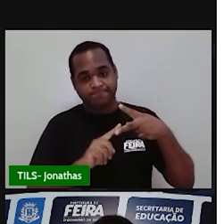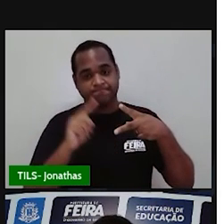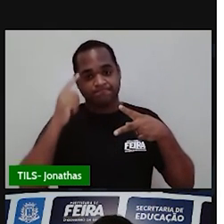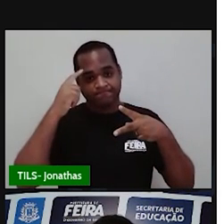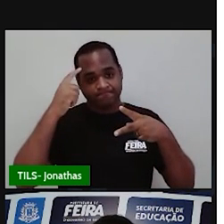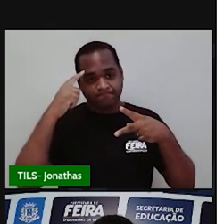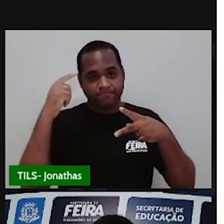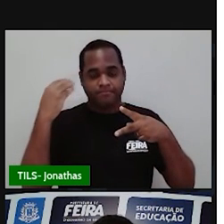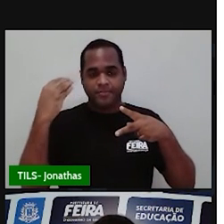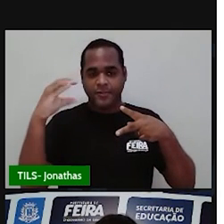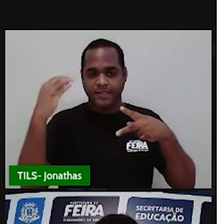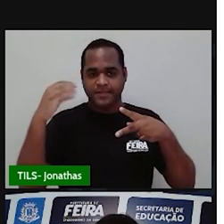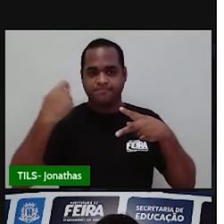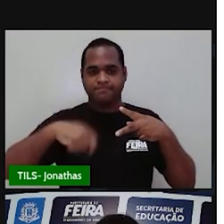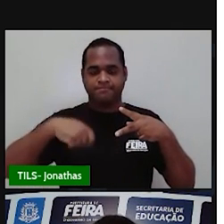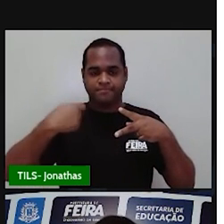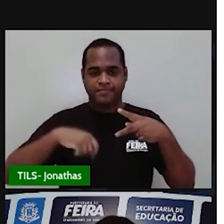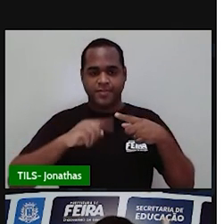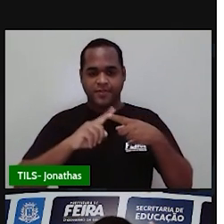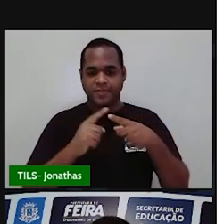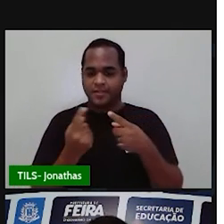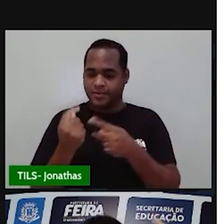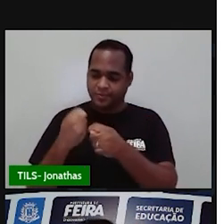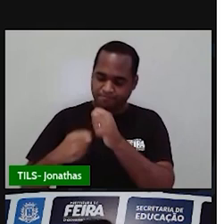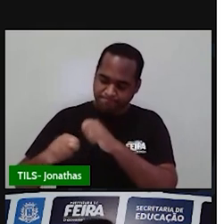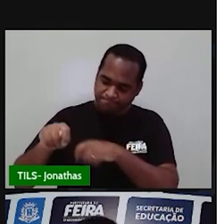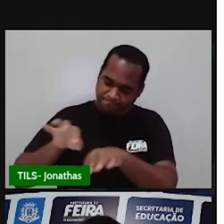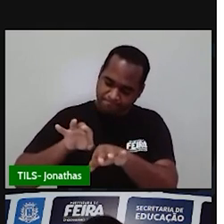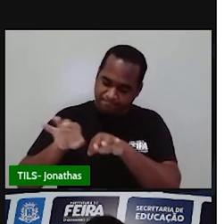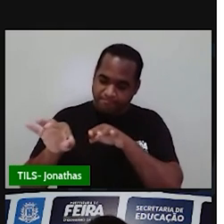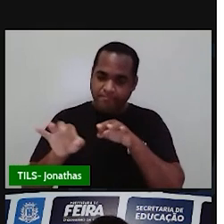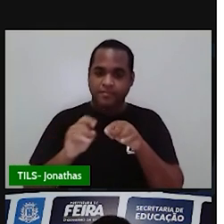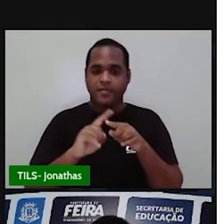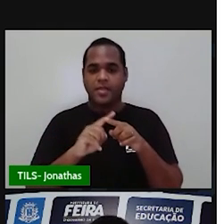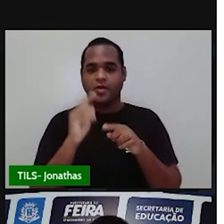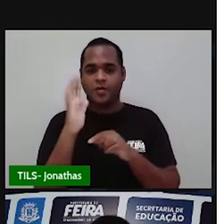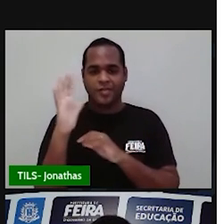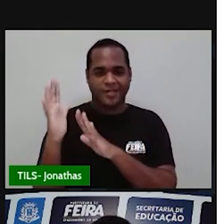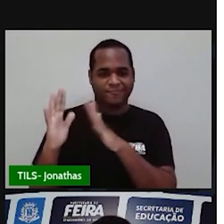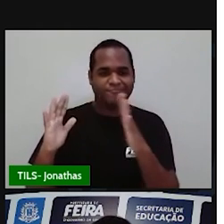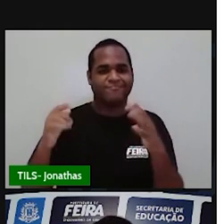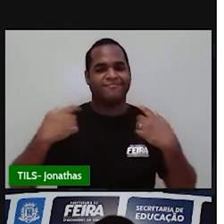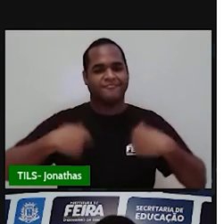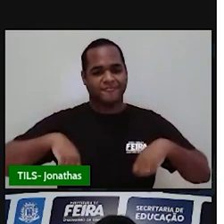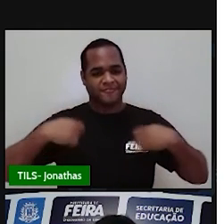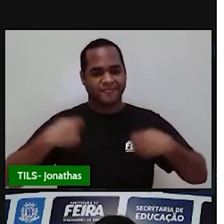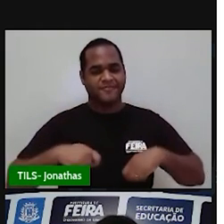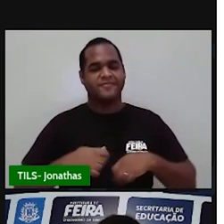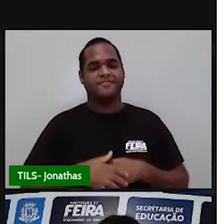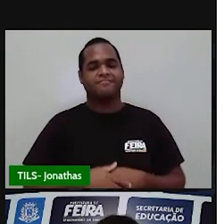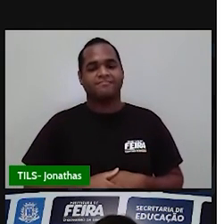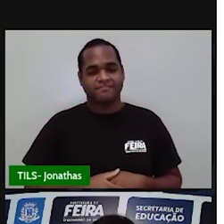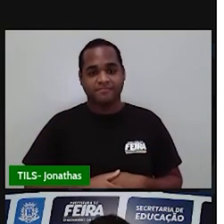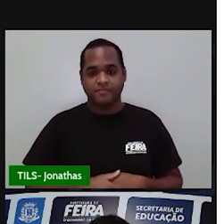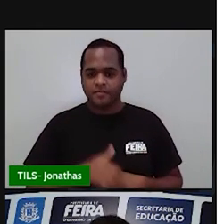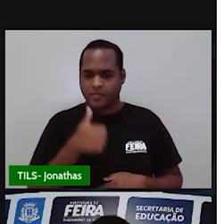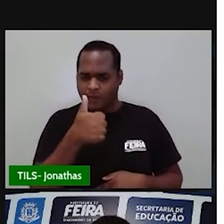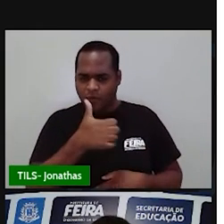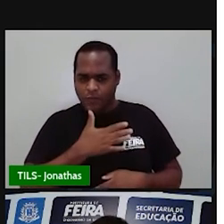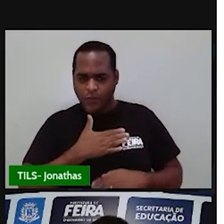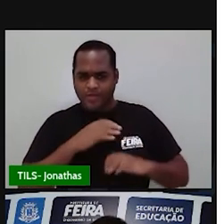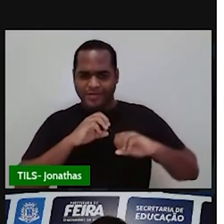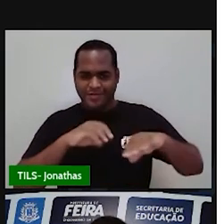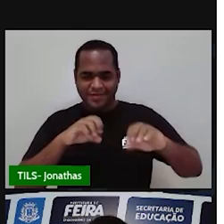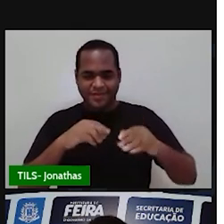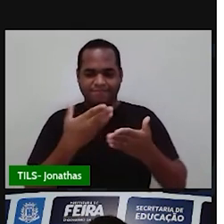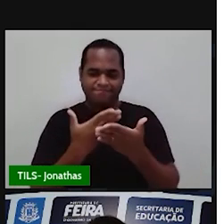gente precisa ter, né? A consciência financeira e a consciência ambiental. Beleza? Curtiu essa aula?